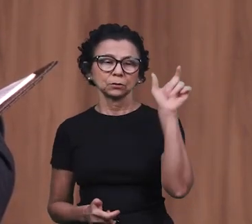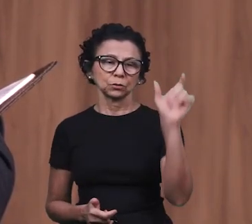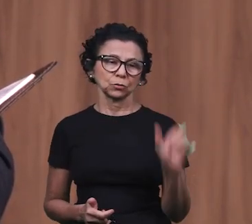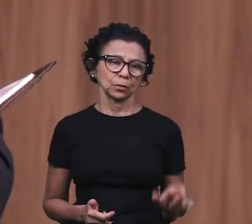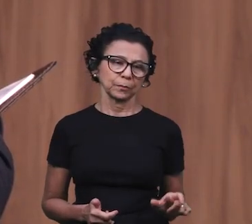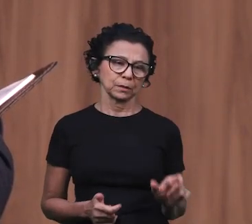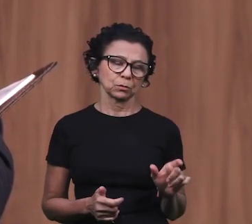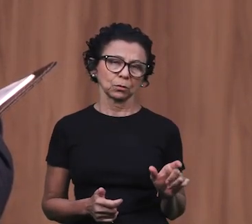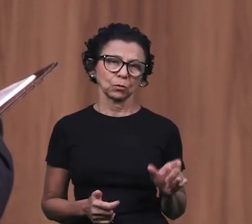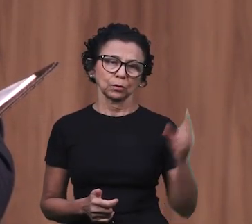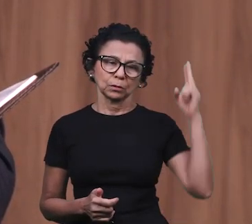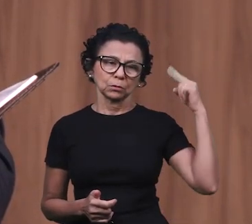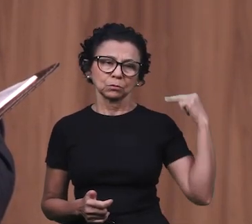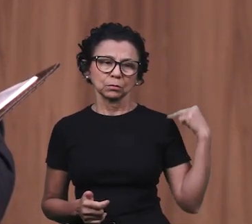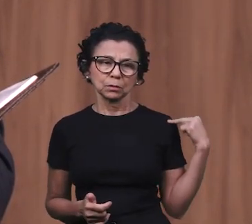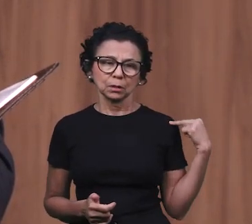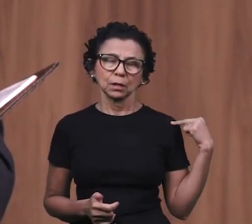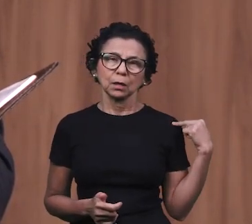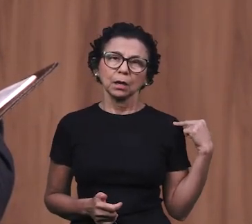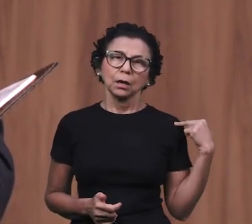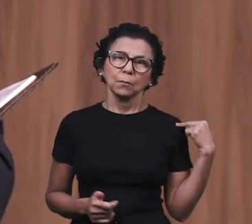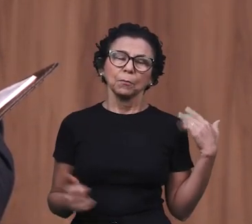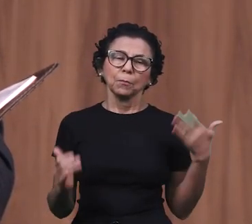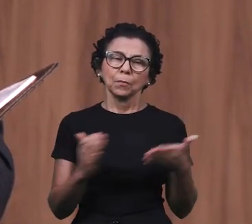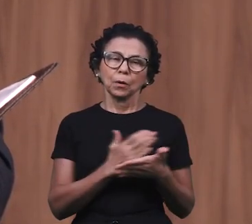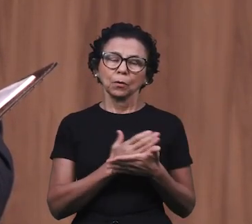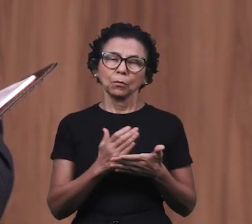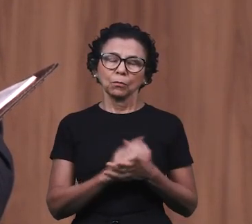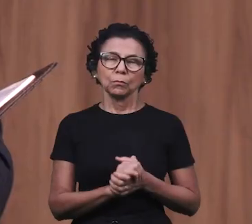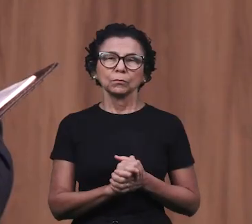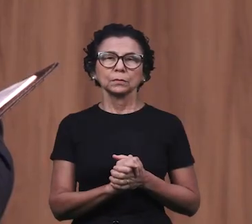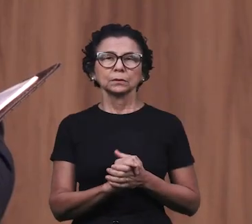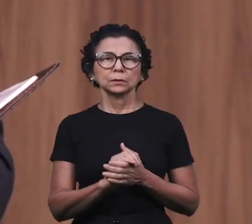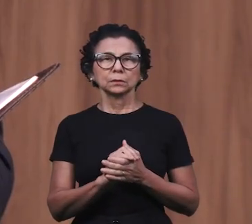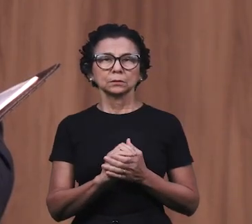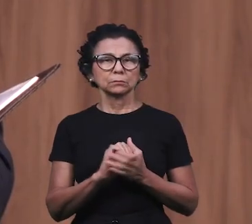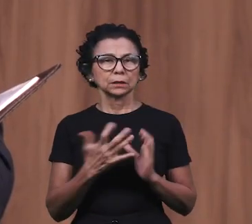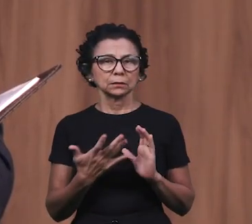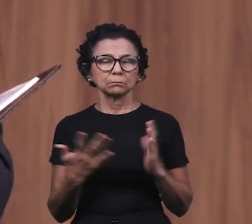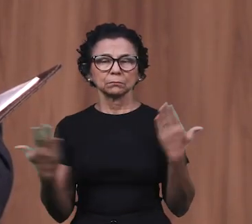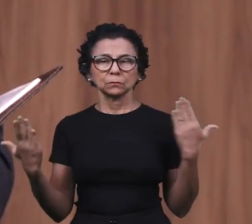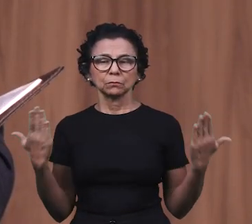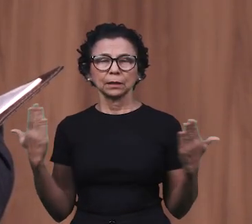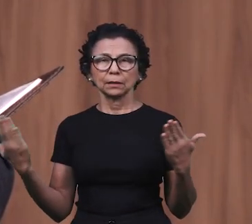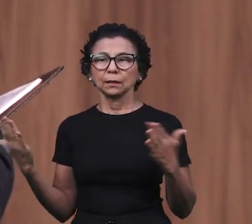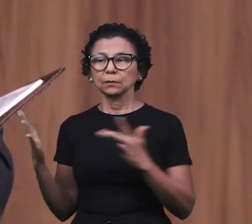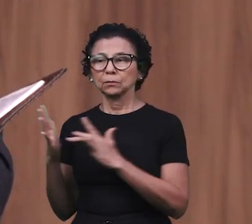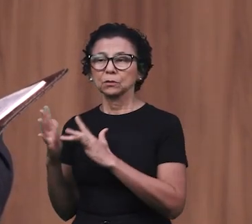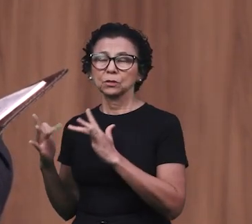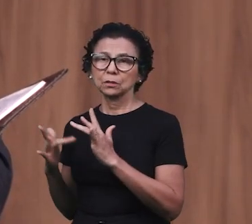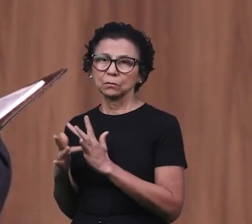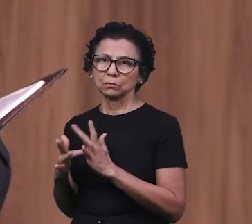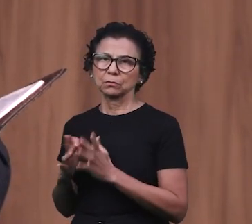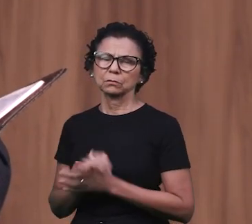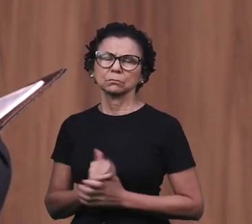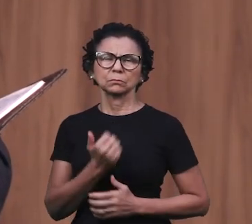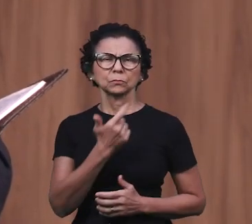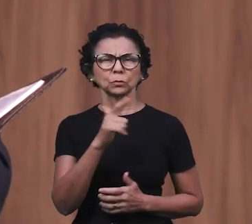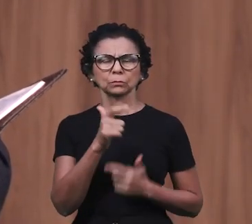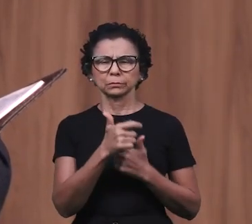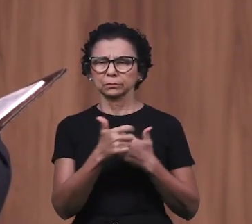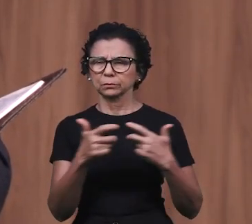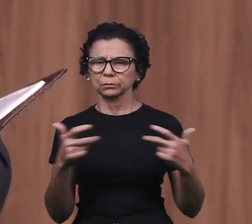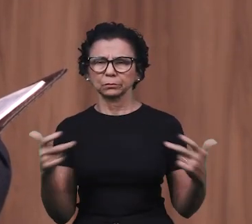falando de alguns traços de José que batem com a vida de Jesus. É um paralelo. Há muitos outros